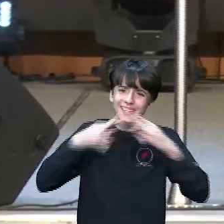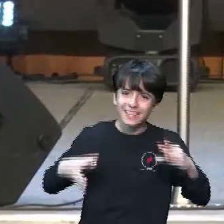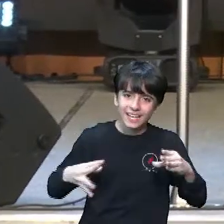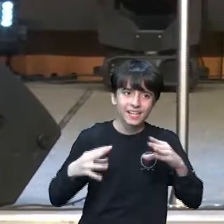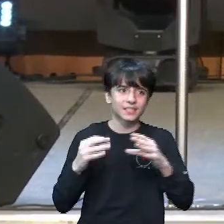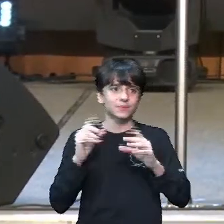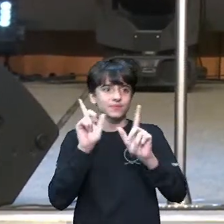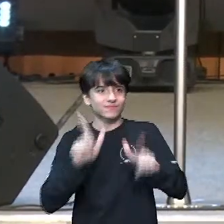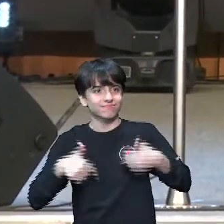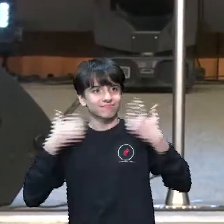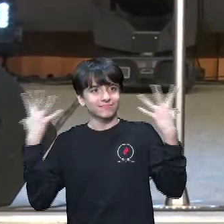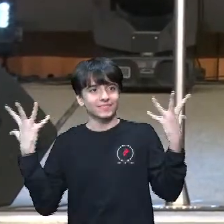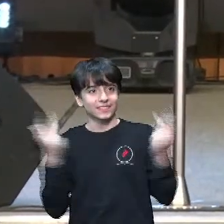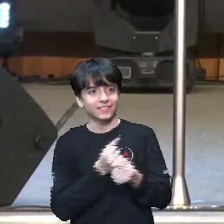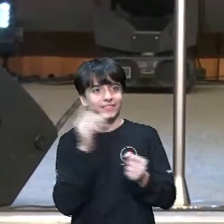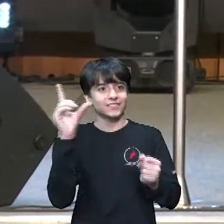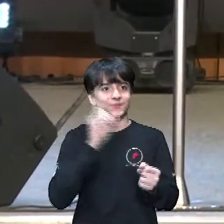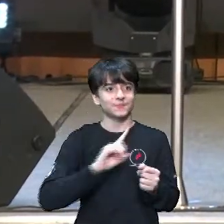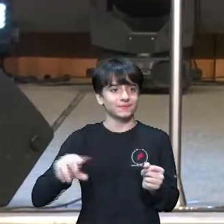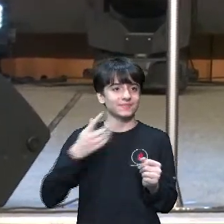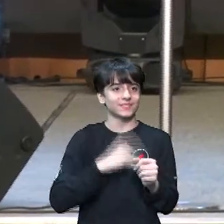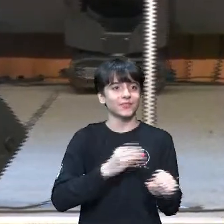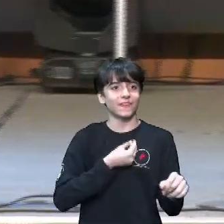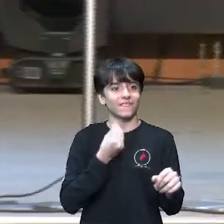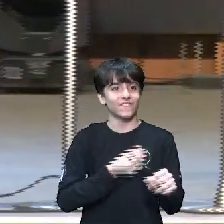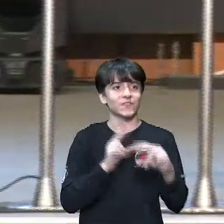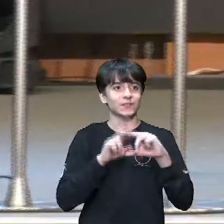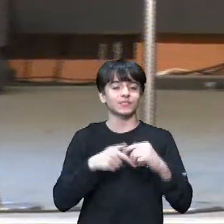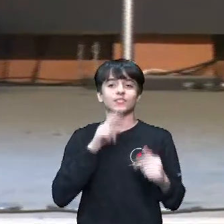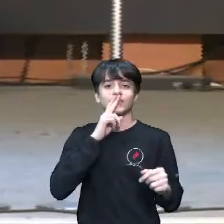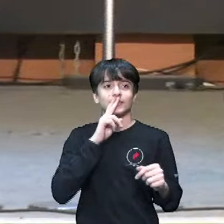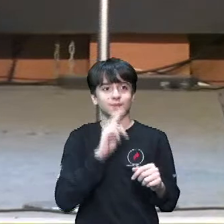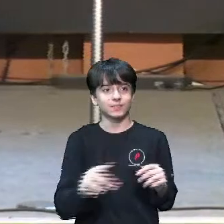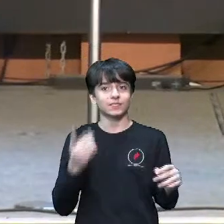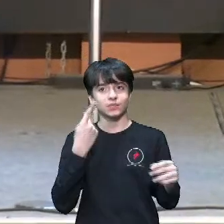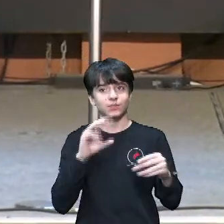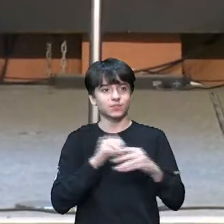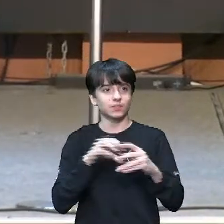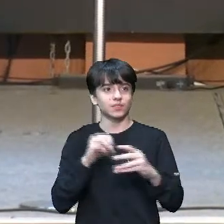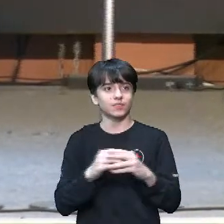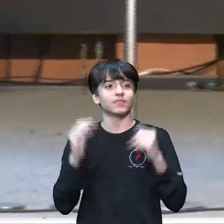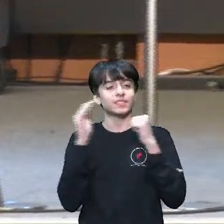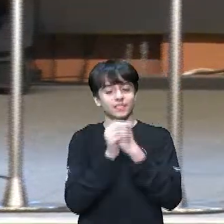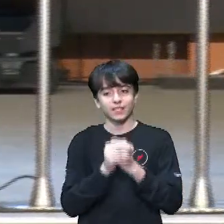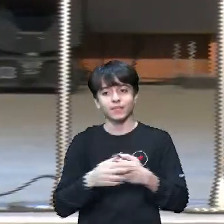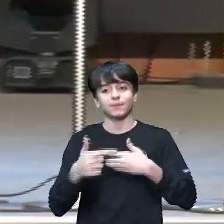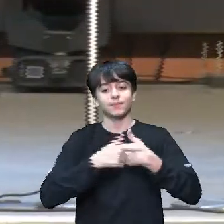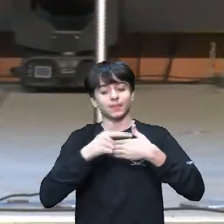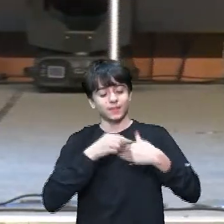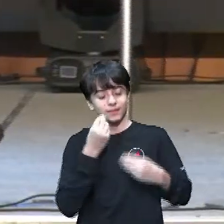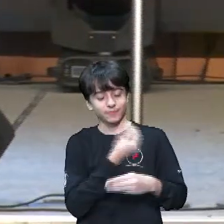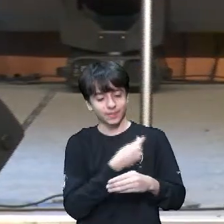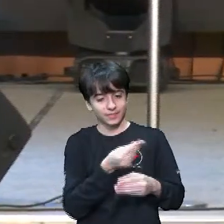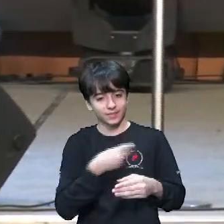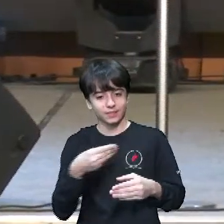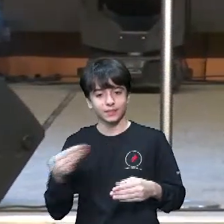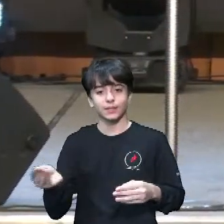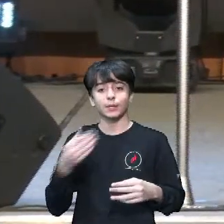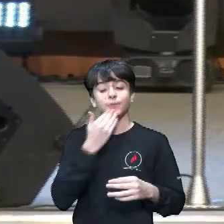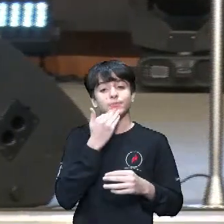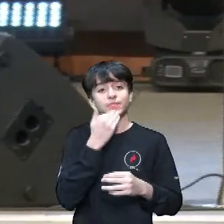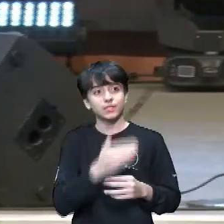Deus na sua vida, como resposta às tuas ofertas, amém? Nós vamos distribuir os envelopes agora, vou pedir que os obreiros